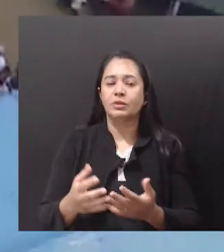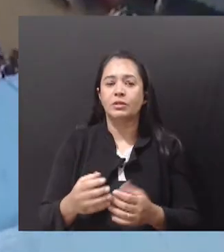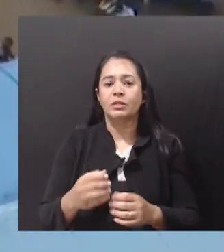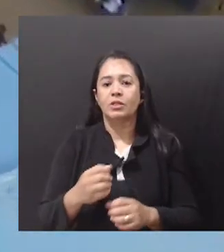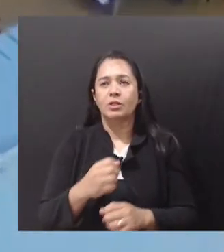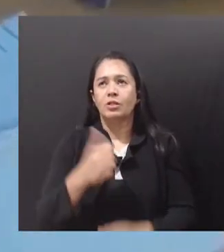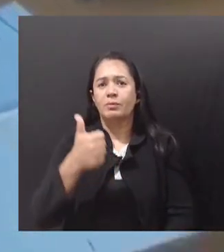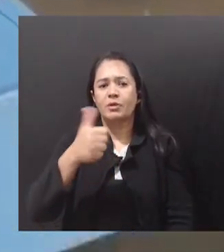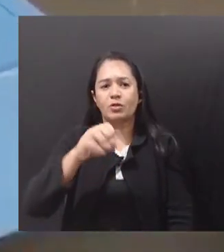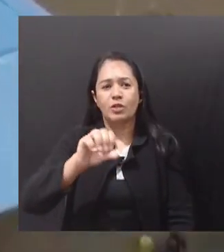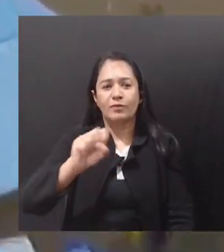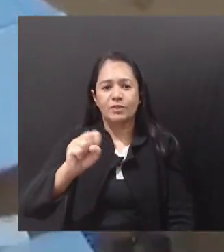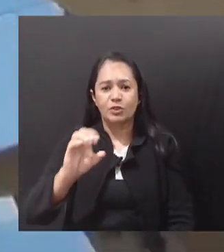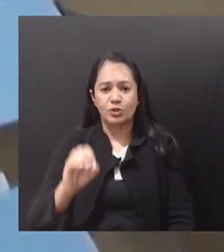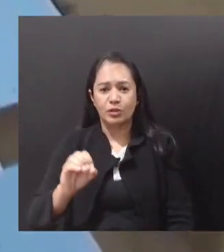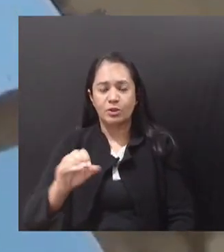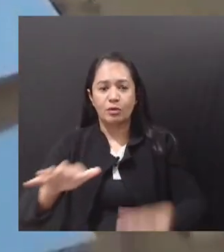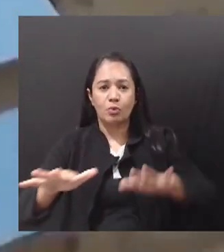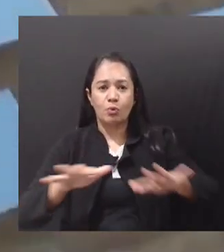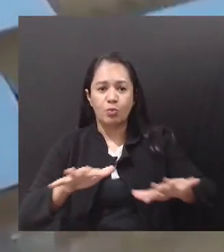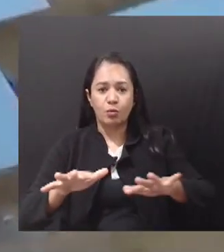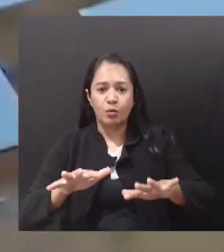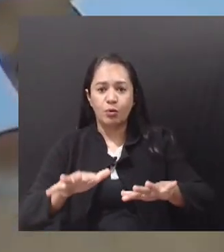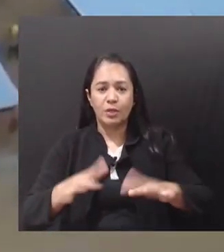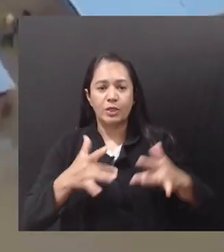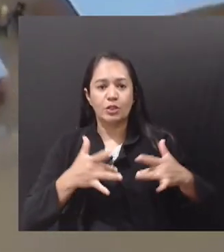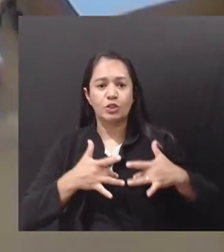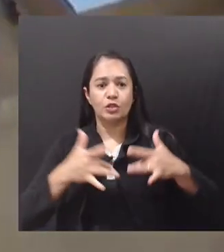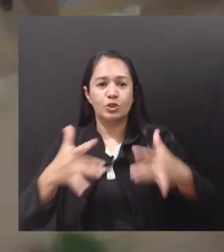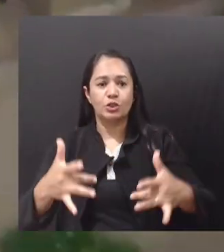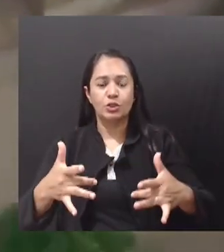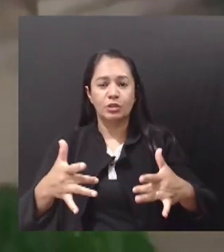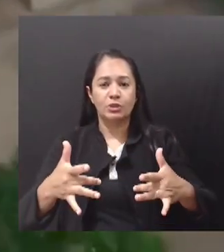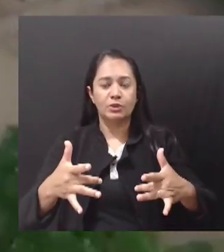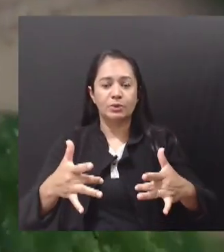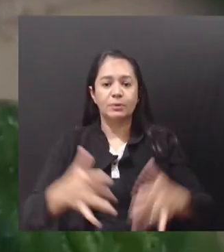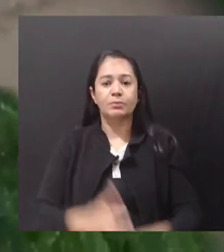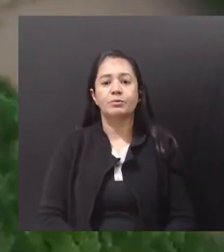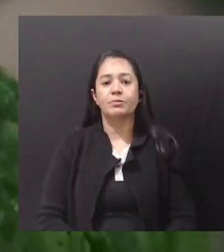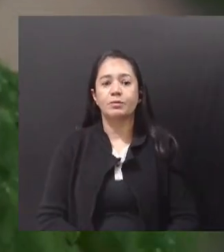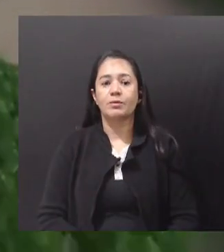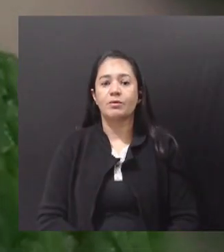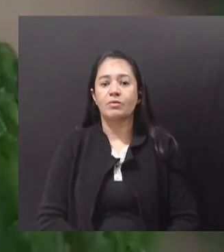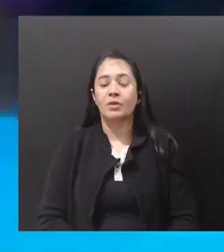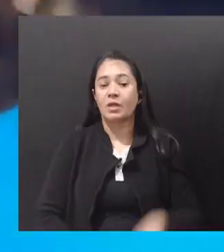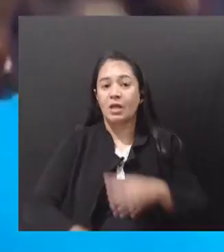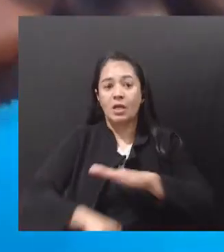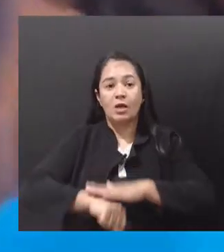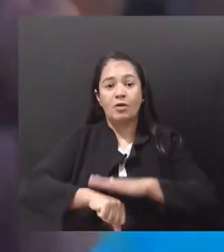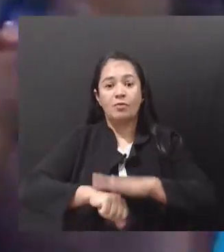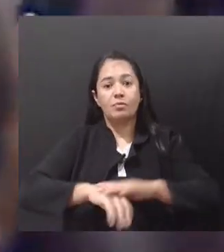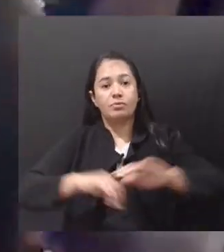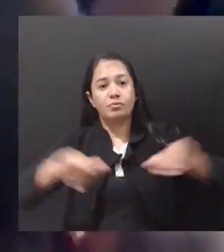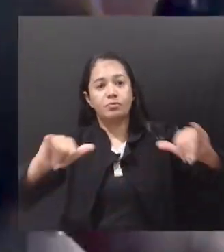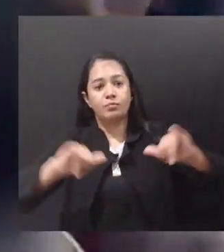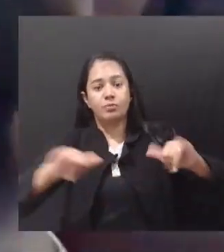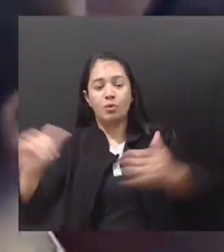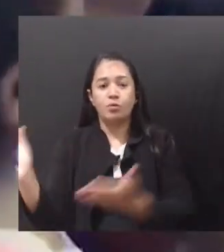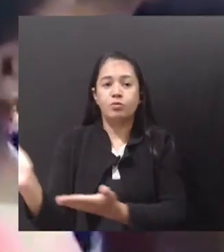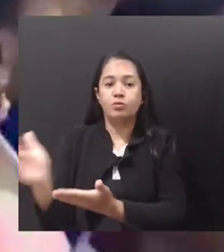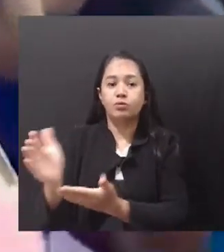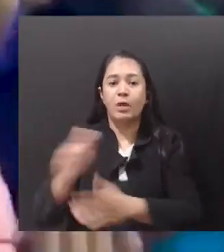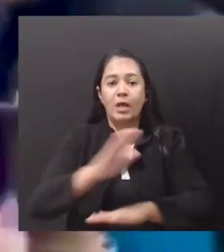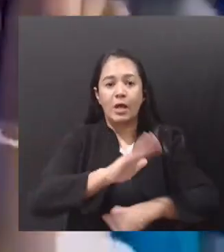década de 80, naquele movimento de fraternidade We Are The World, né, que fez uma campanha para levantar fundo para as crianças